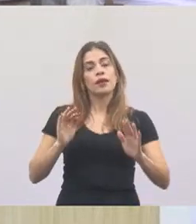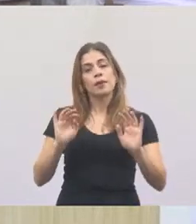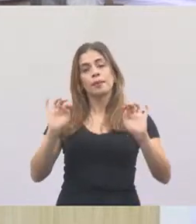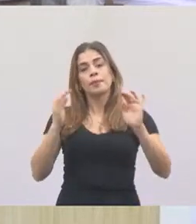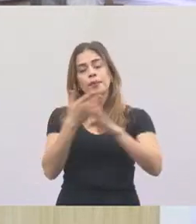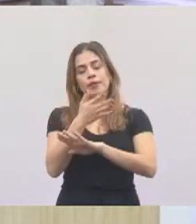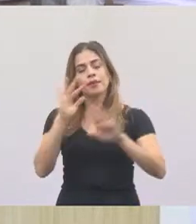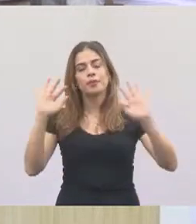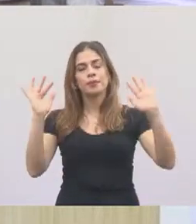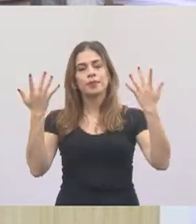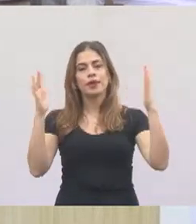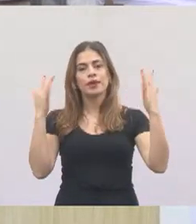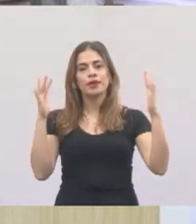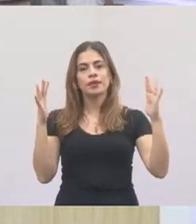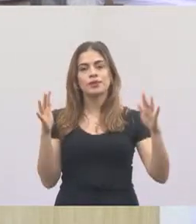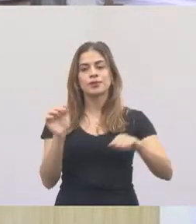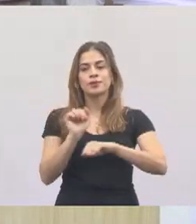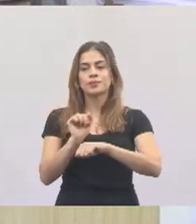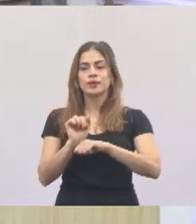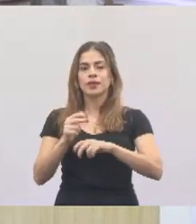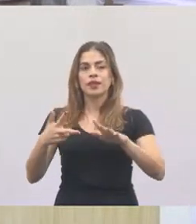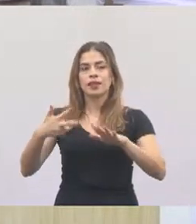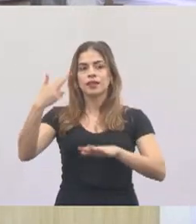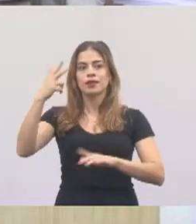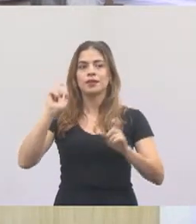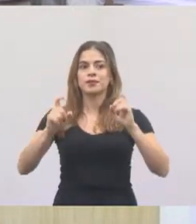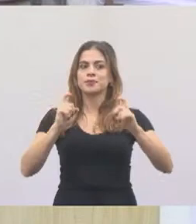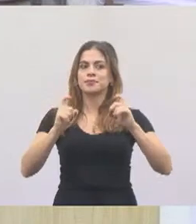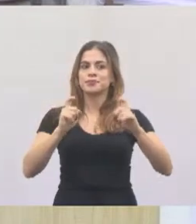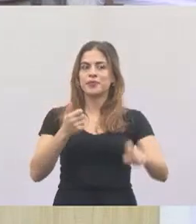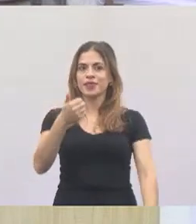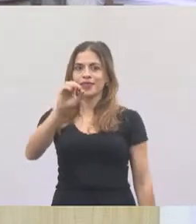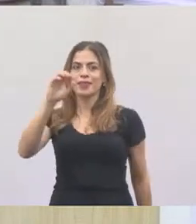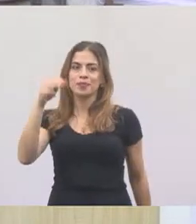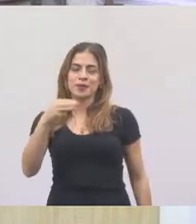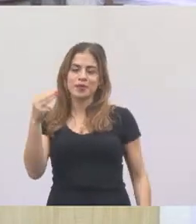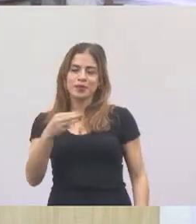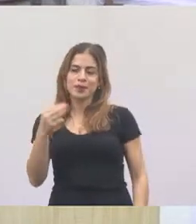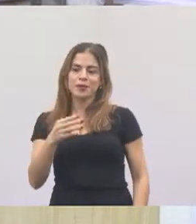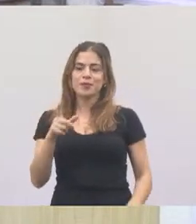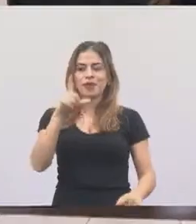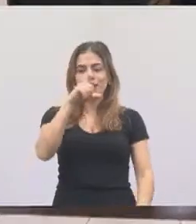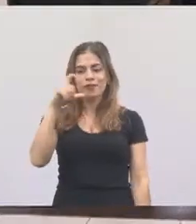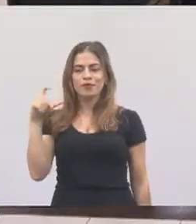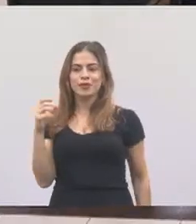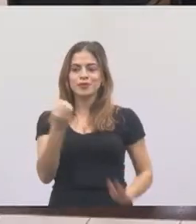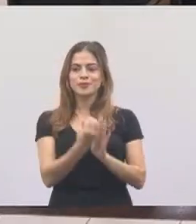aclamação. Suspendo a sessão por 10 minutos para que possamos fazer as fotos oficiais.